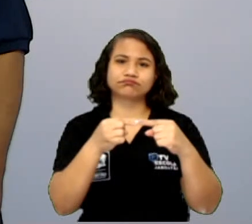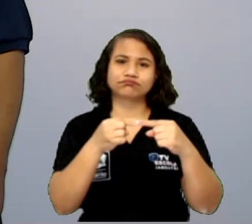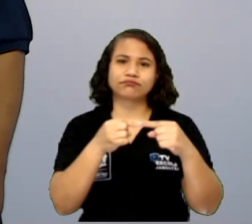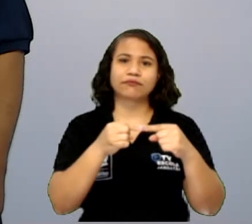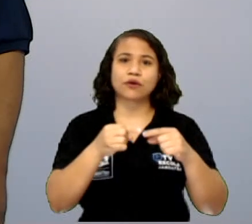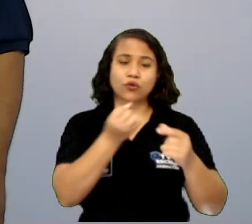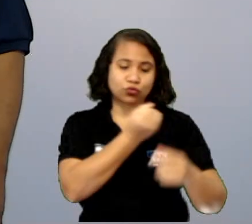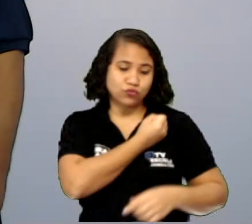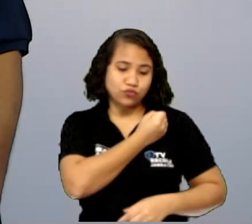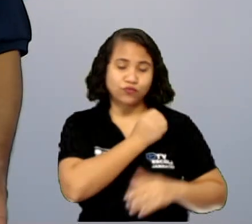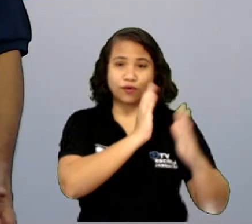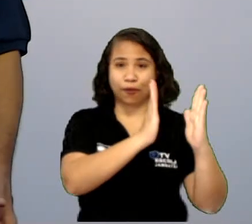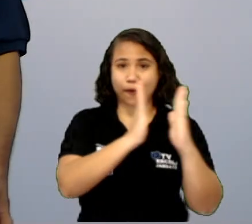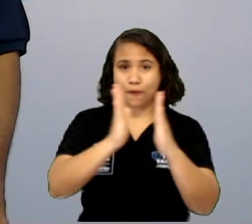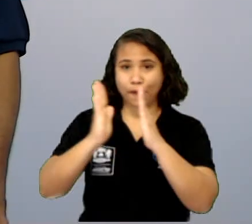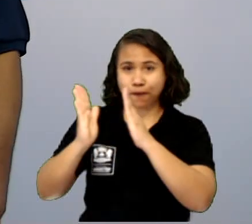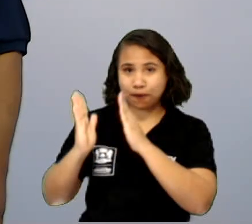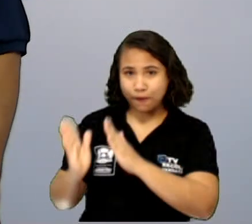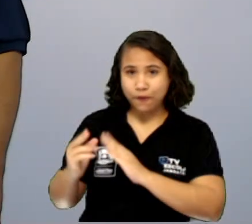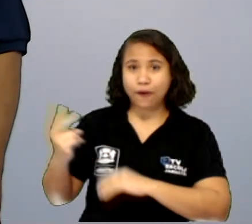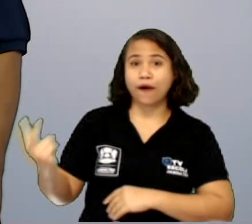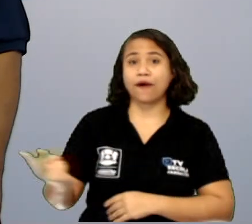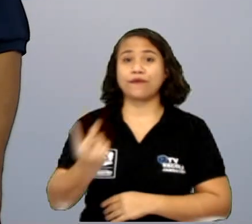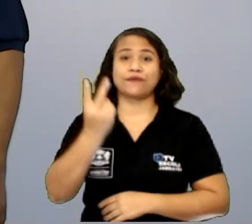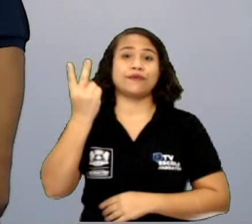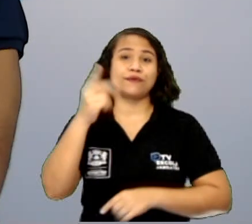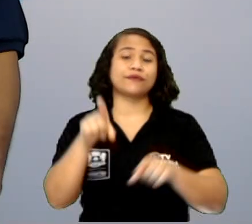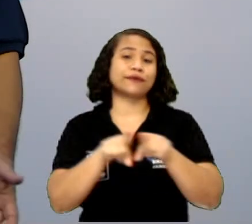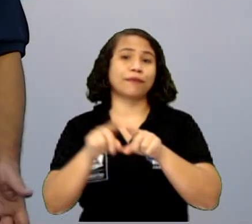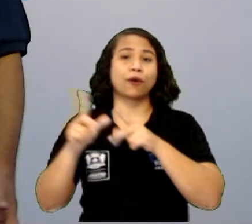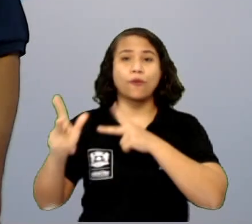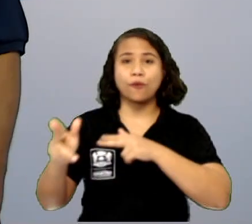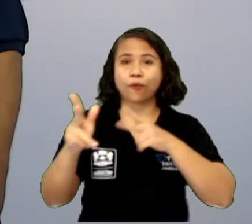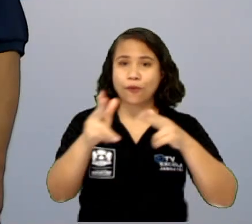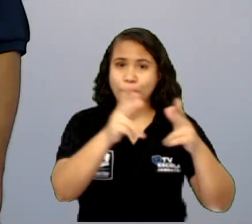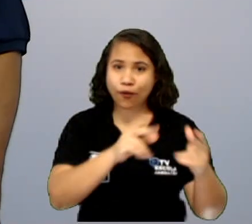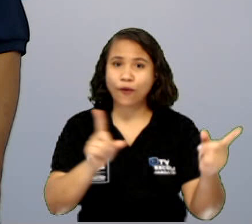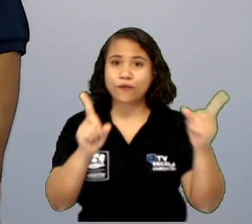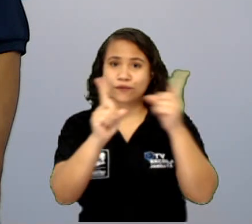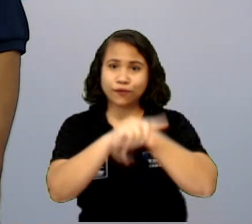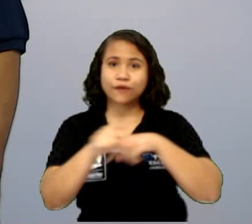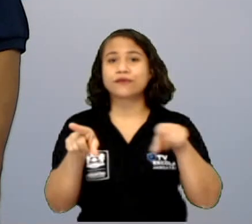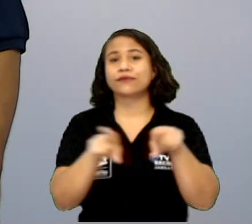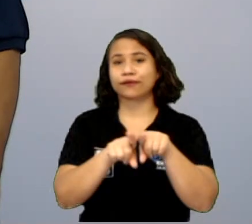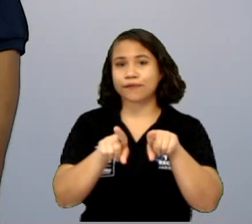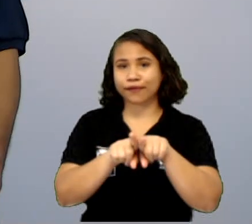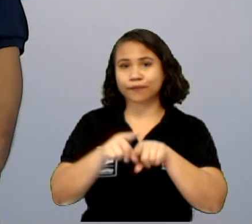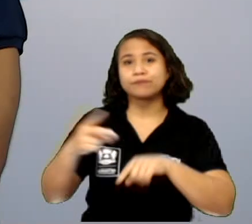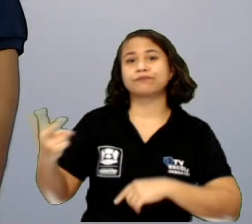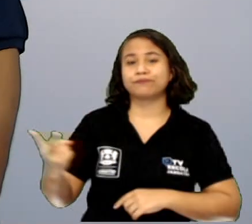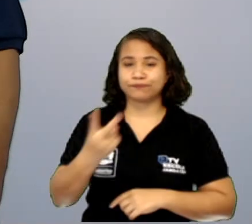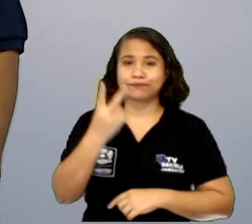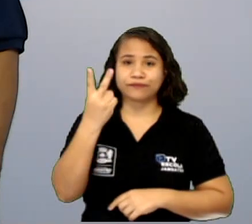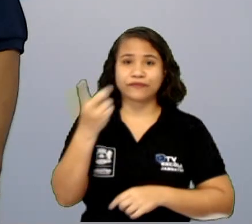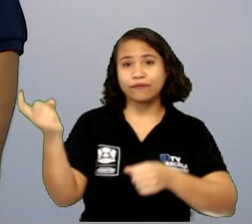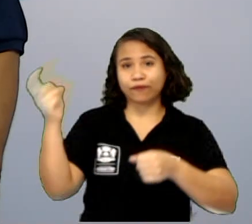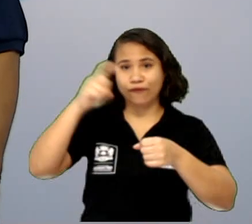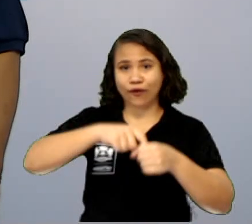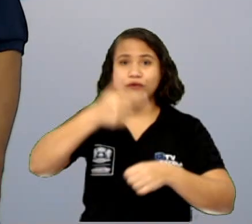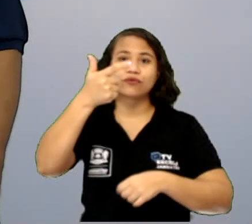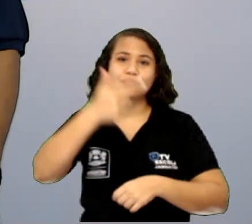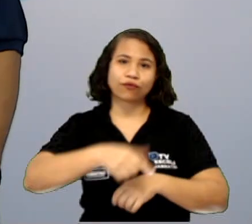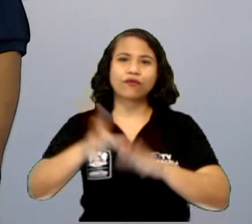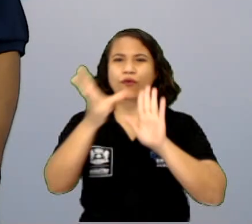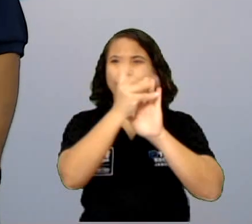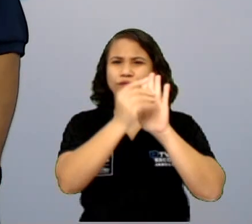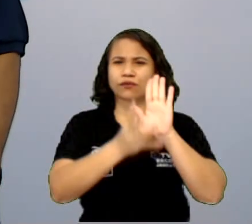proporcionalidade né que a gente viu as grandezas diretamente proporcionais as grandezas inversamente proporcionais e a gente vai retornar essa questão